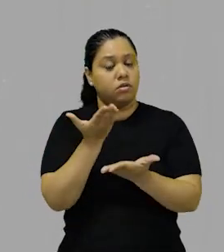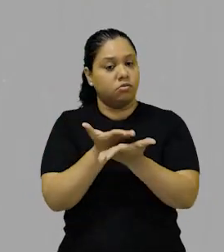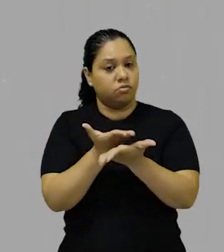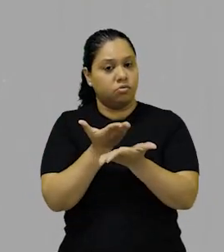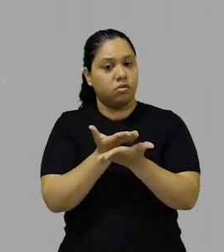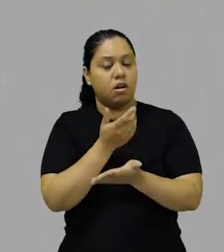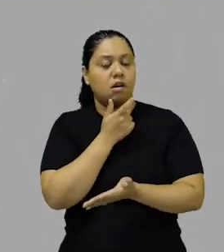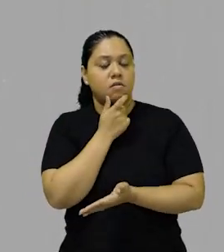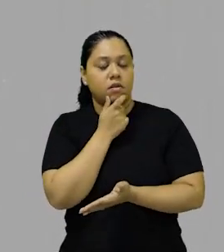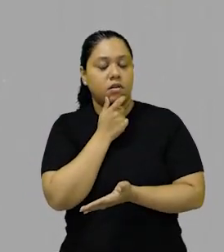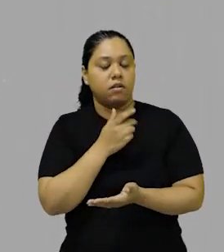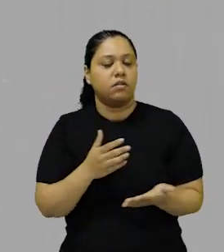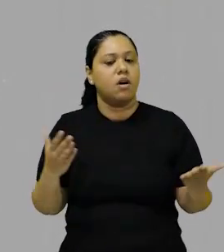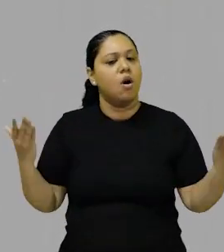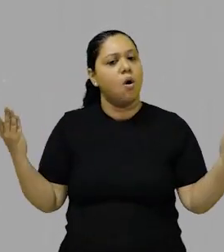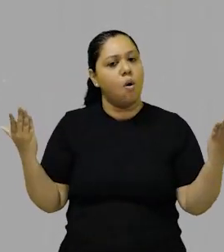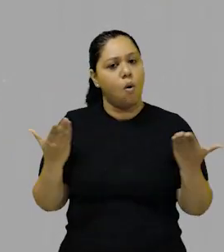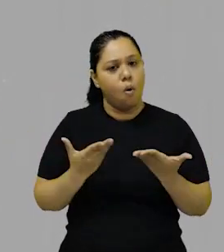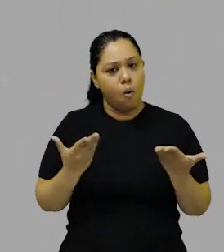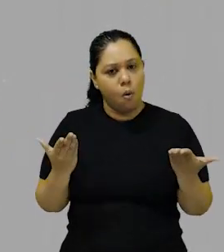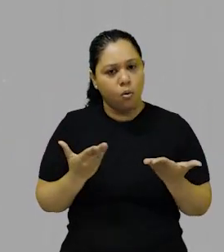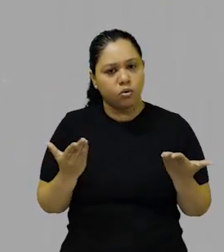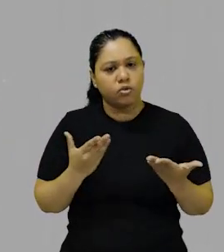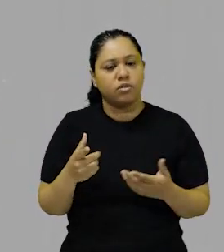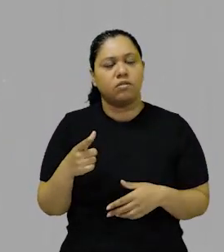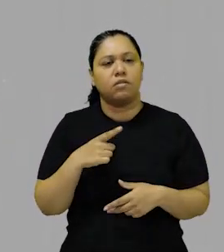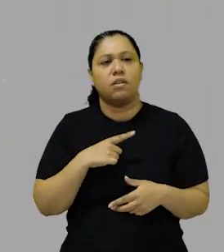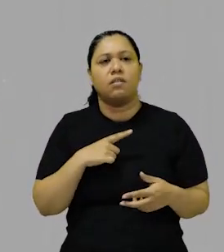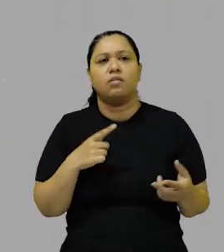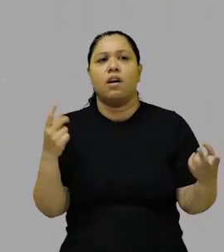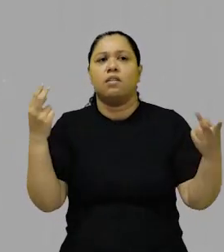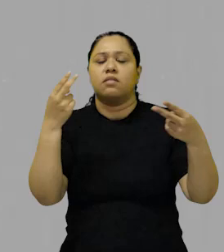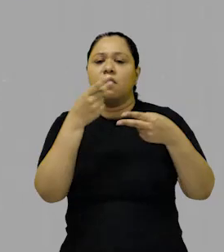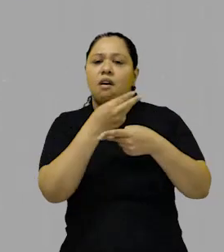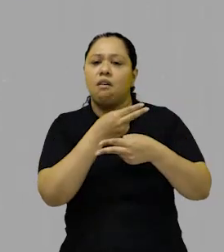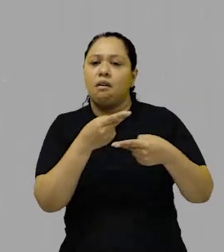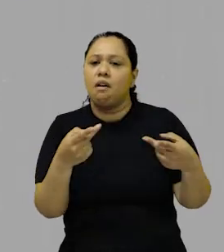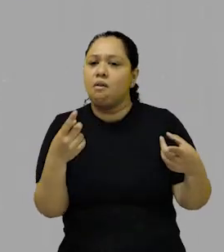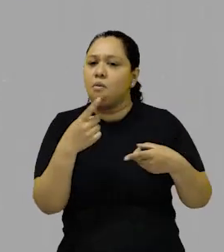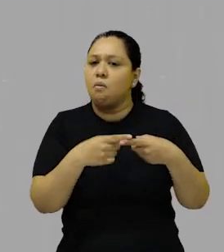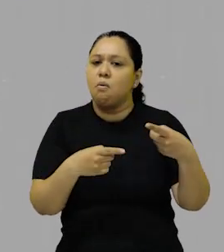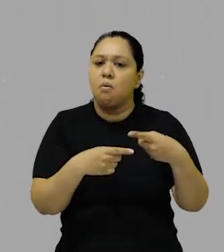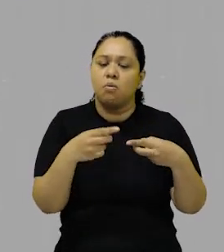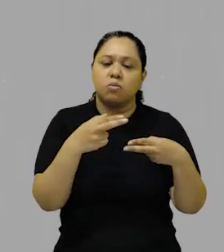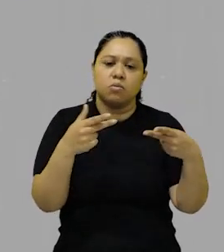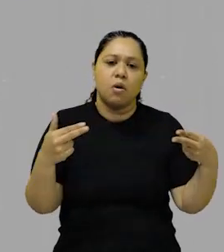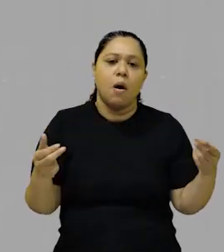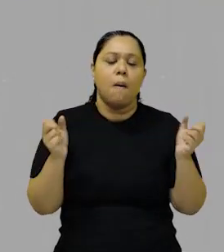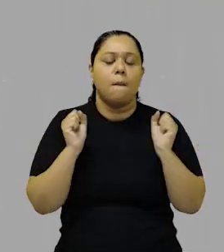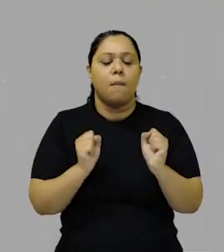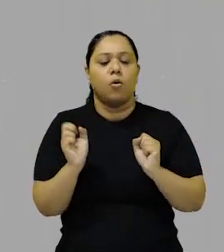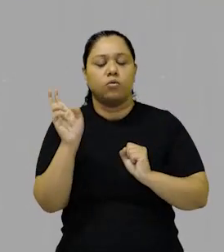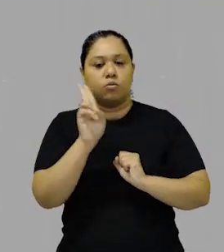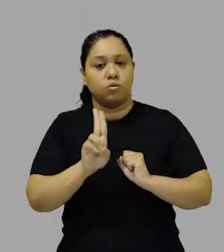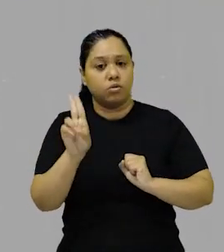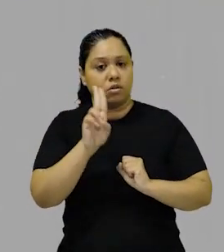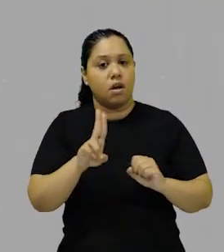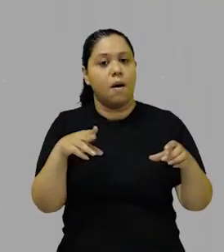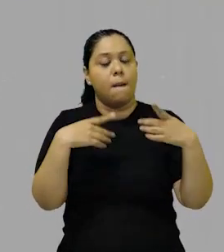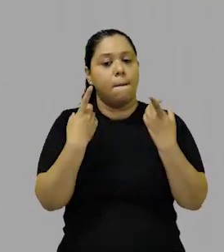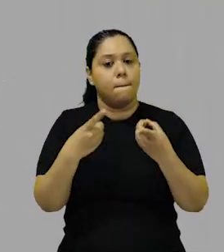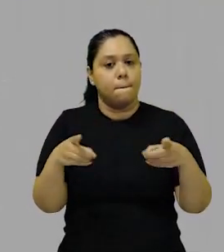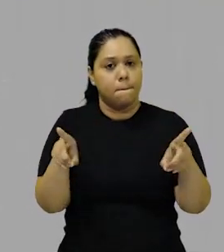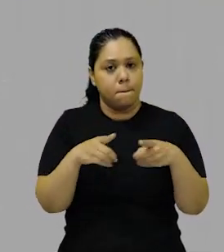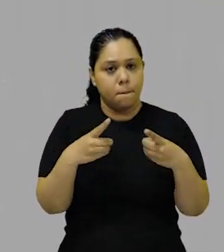inglês. Hoje em dia, com a disponibilidade de recursos que nós temos, você pode usar as músicas como ferramenta para trabalhar